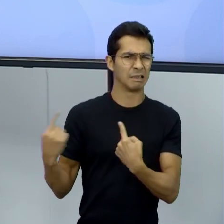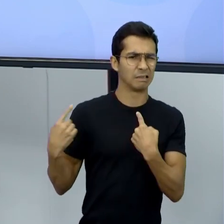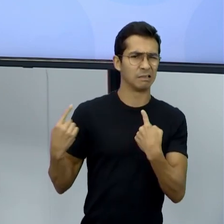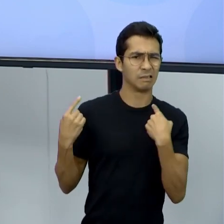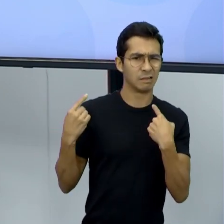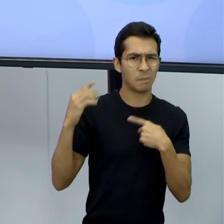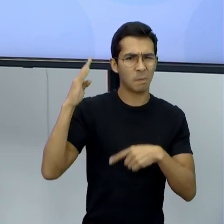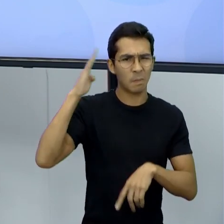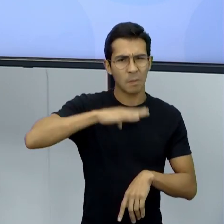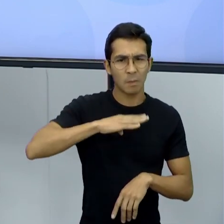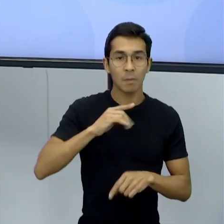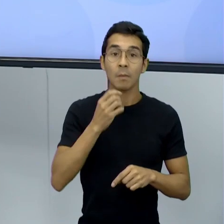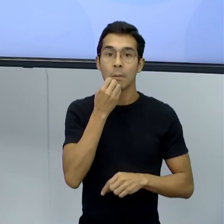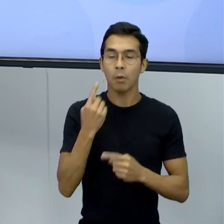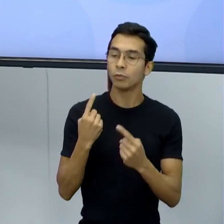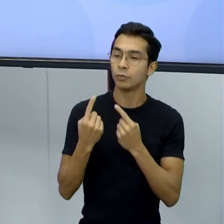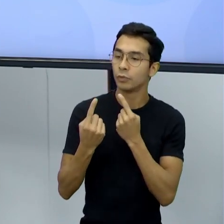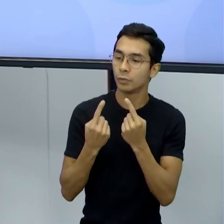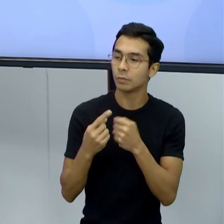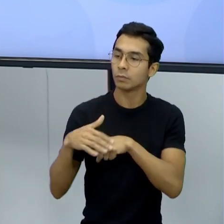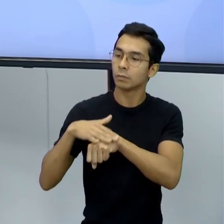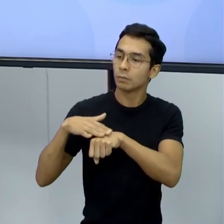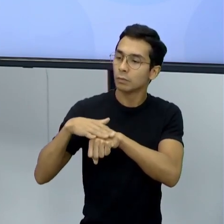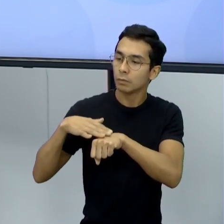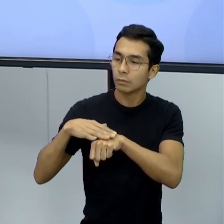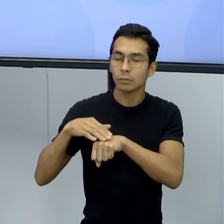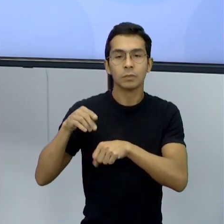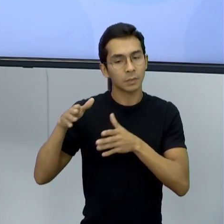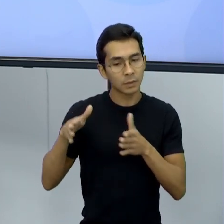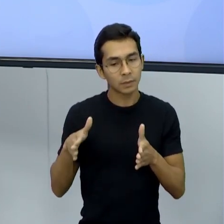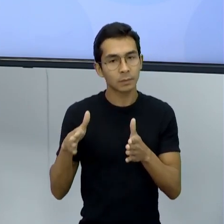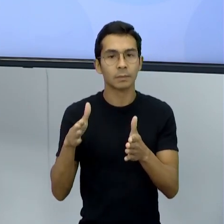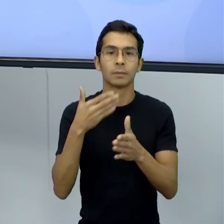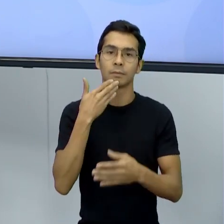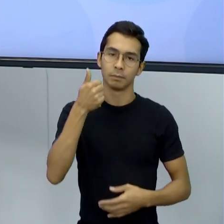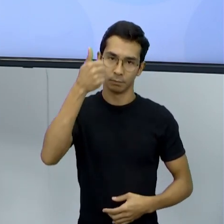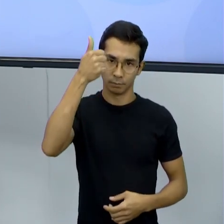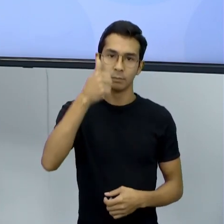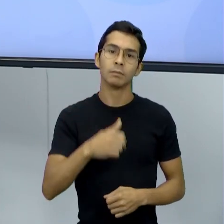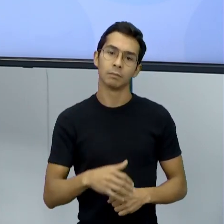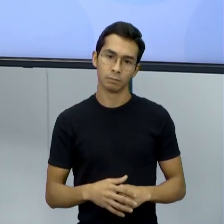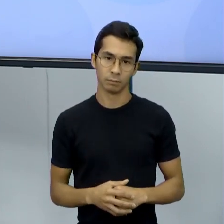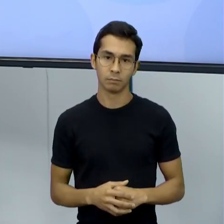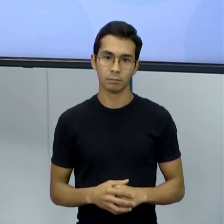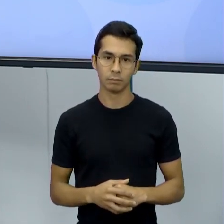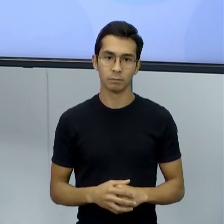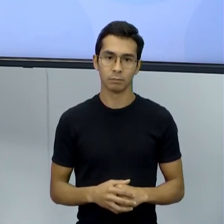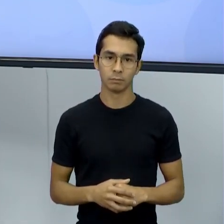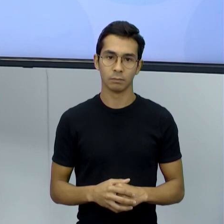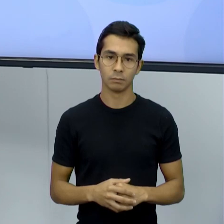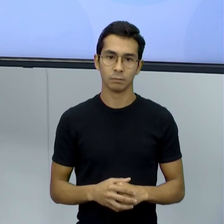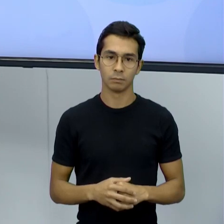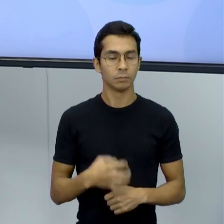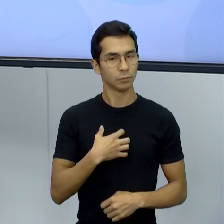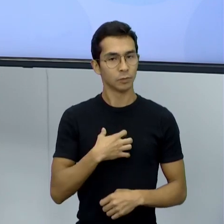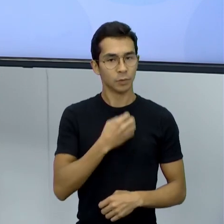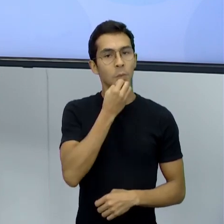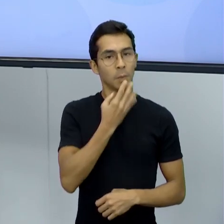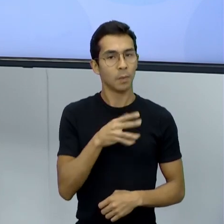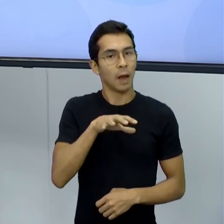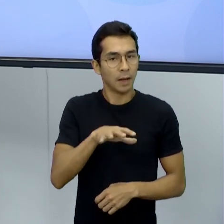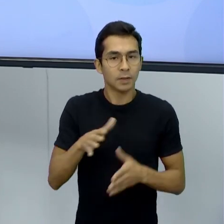bom tentar o diálogo, tentar a conversa, tentar conversar, é sempre o melhor caminho, né? Olha, eu estou jogando, né, tentando ser o bonzinho, mas esse é o melhor